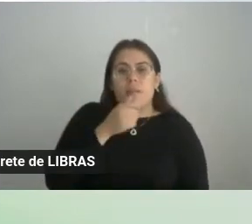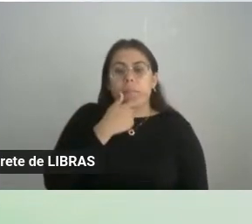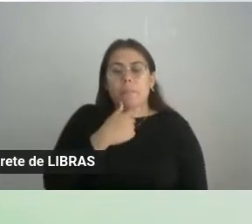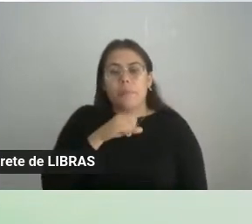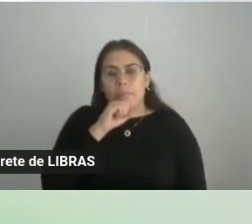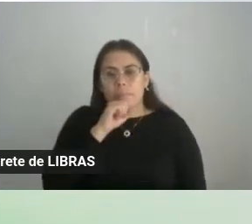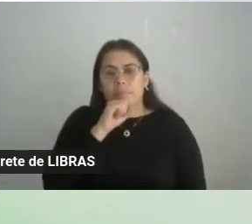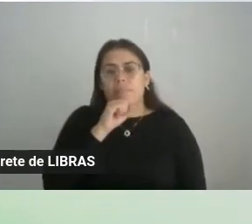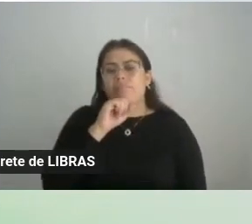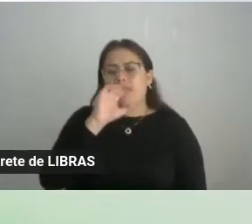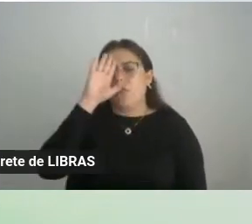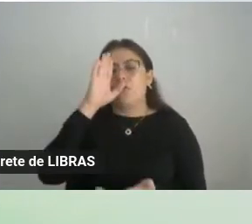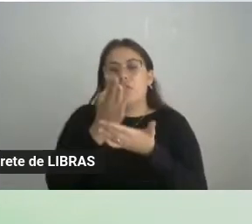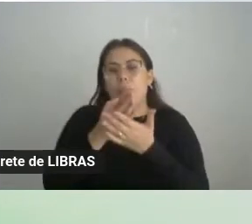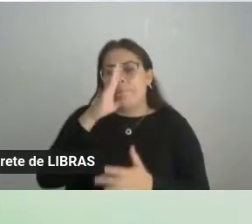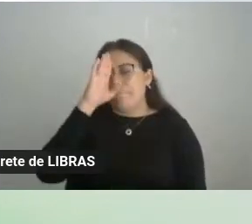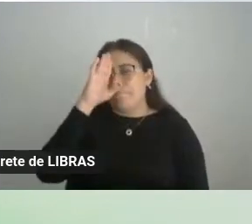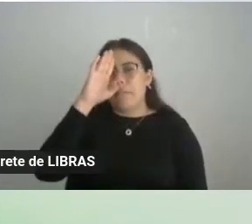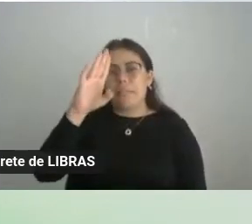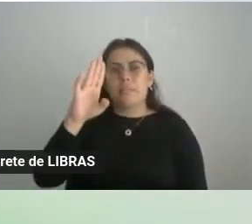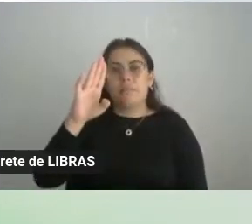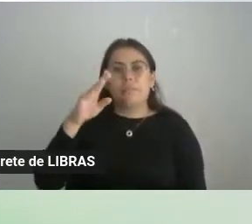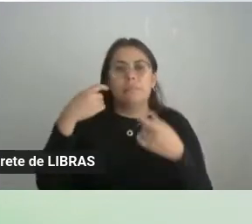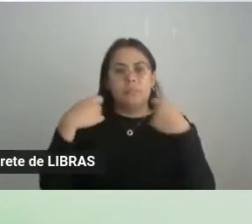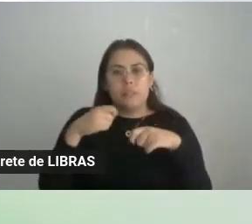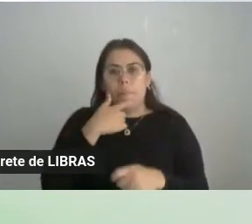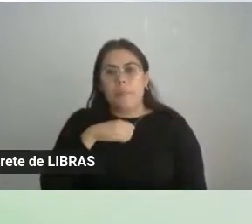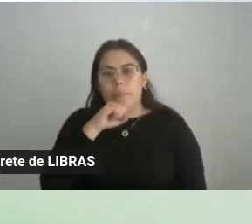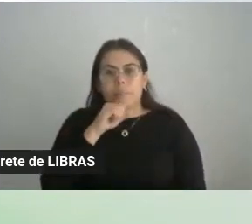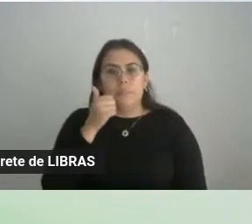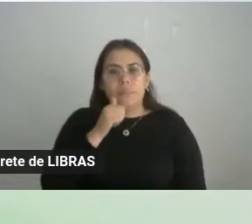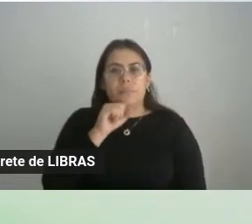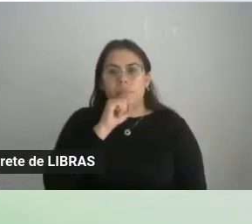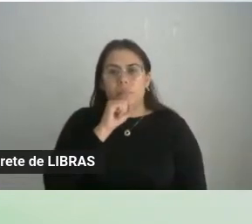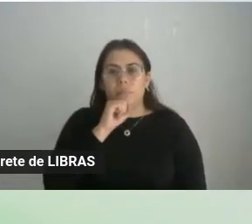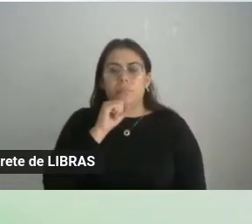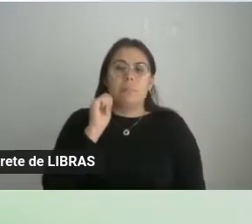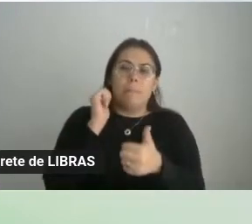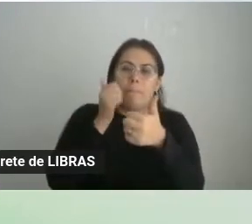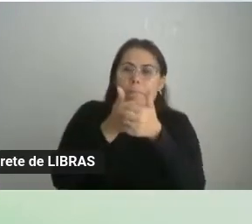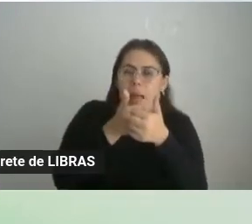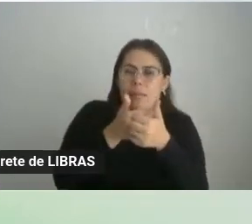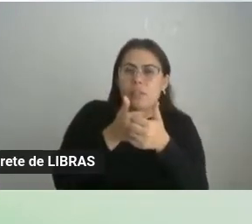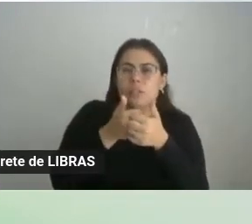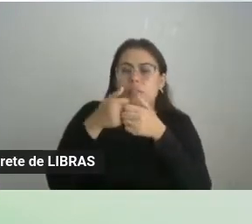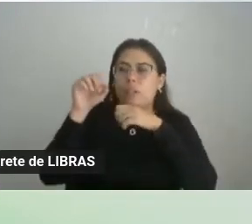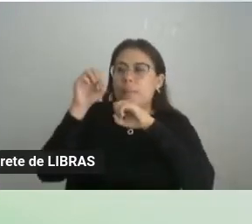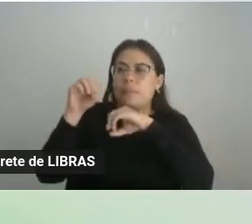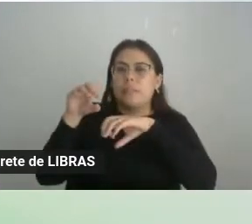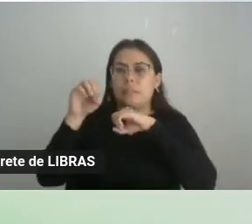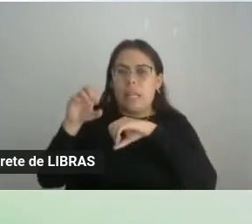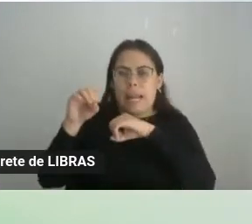seja fundamental. Trazer esses pais para perto, não no sentido de que estamos ensinando os pais como serem